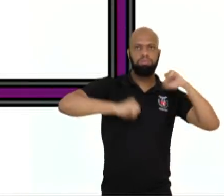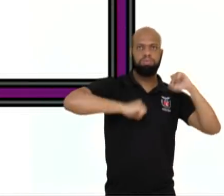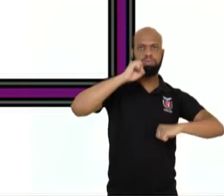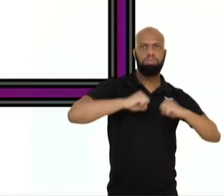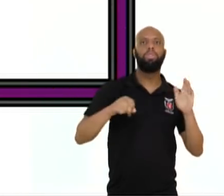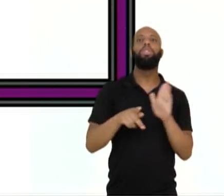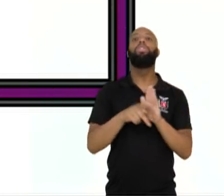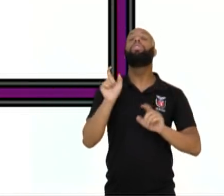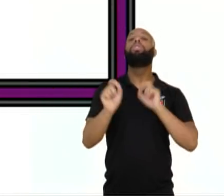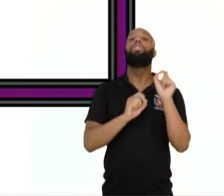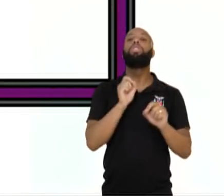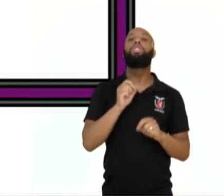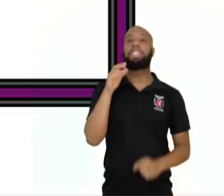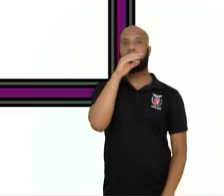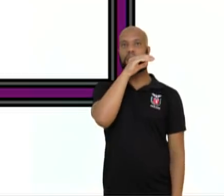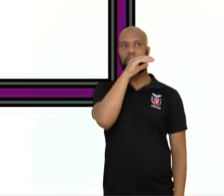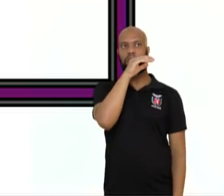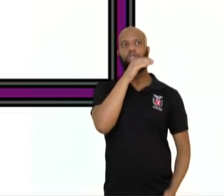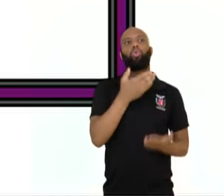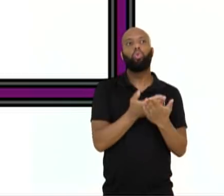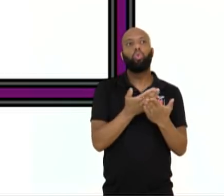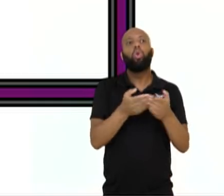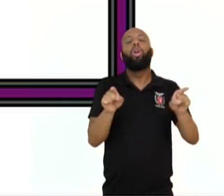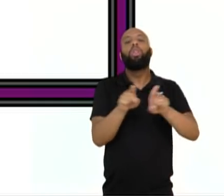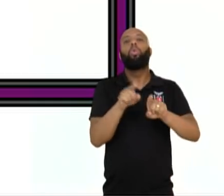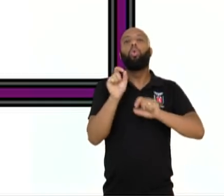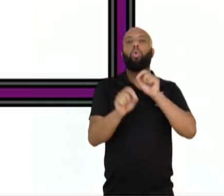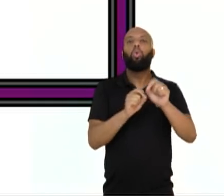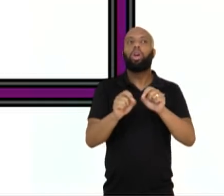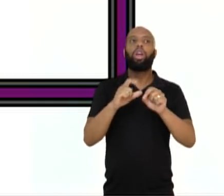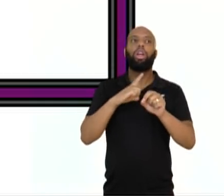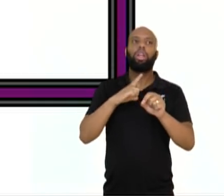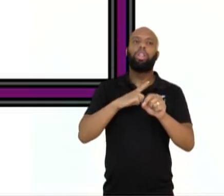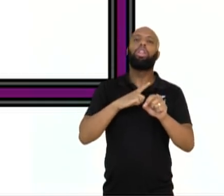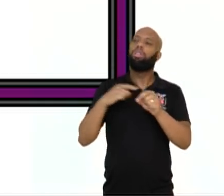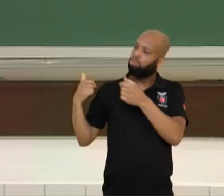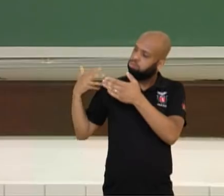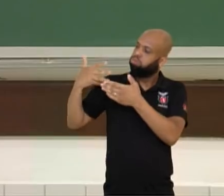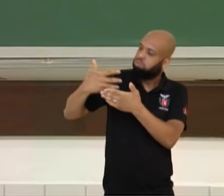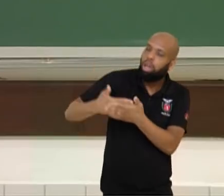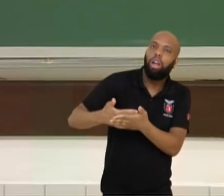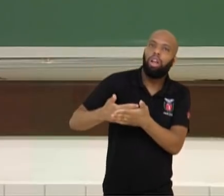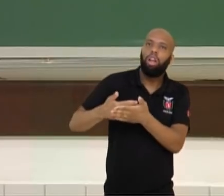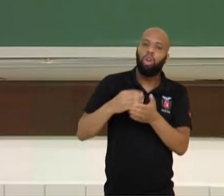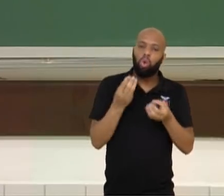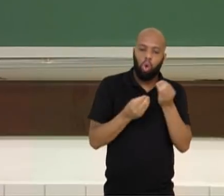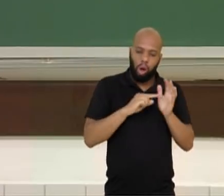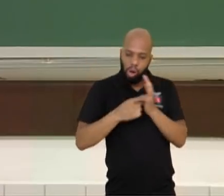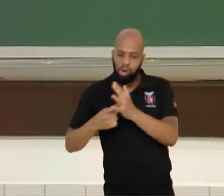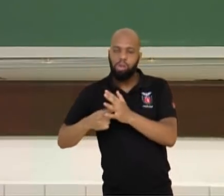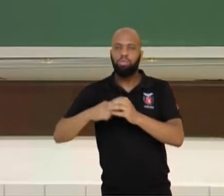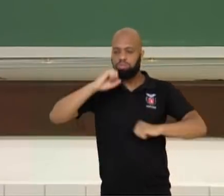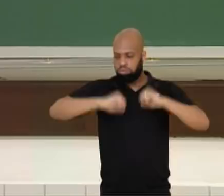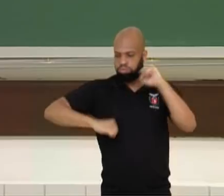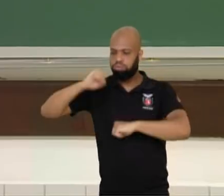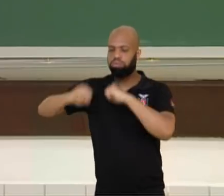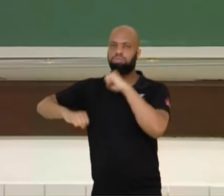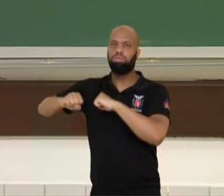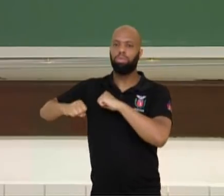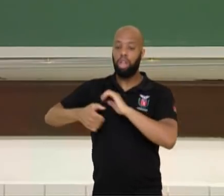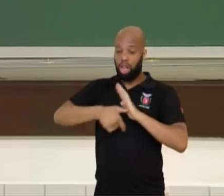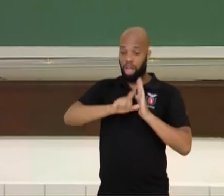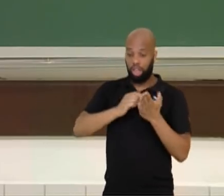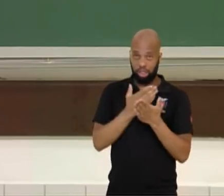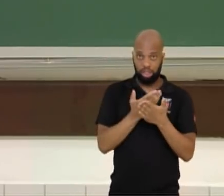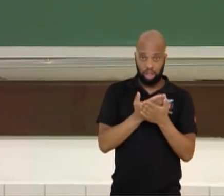né? Aprofundou um pouquinho mais no assunto e falou também, de volta, um pouquinho das máquinas ao longo do tempo. Então, vocês viram que a aula anterior e essa aula,